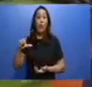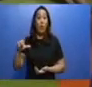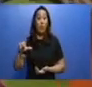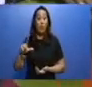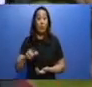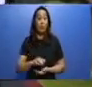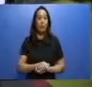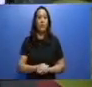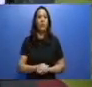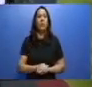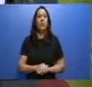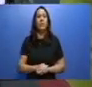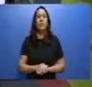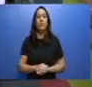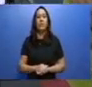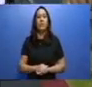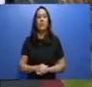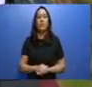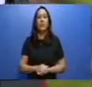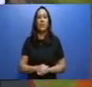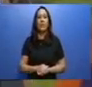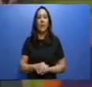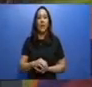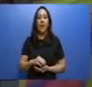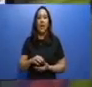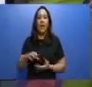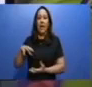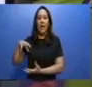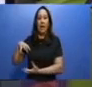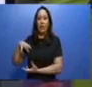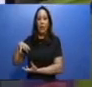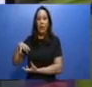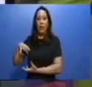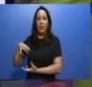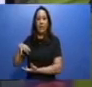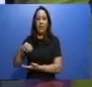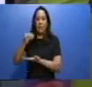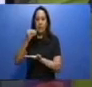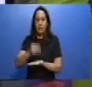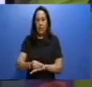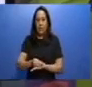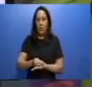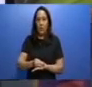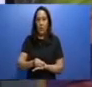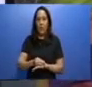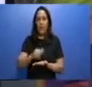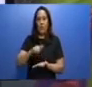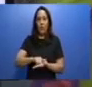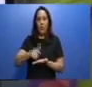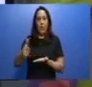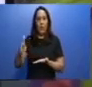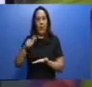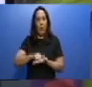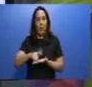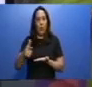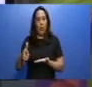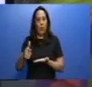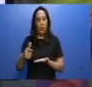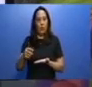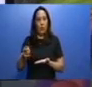mais difícil, hein? Já pensou? Se eu pegar uma esfera e apoiar numa